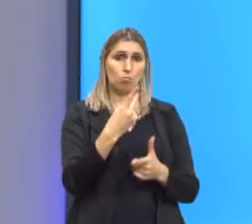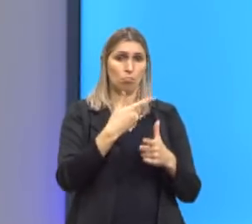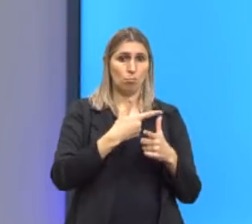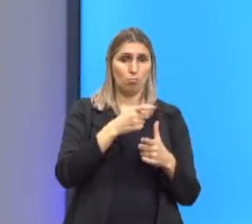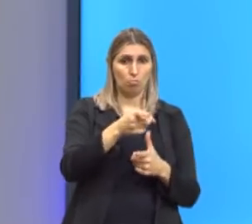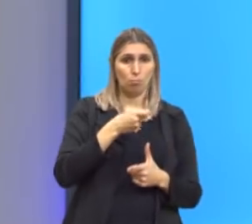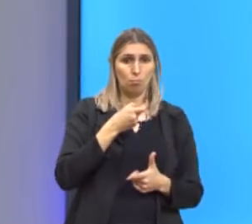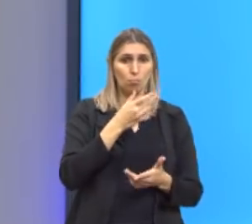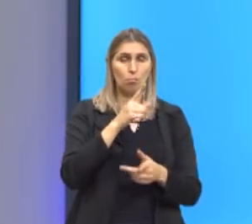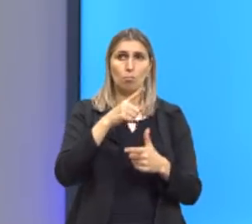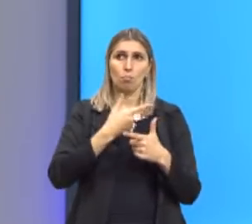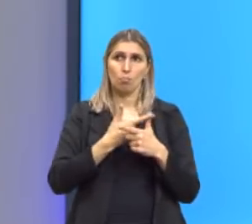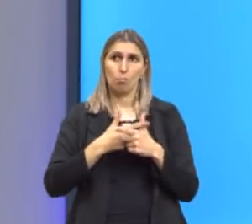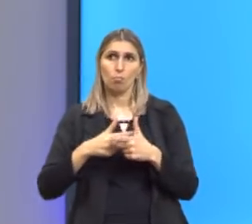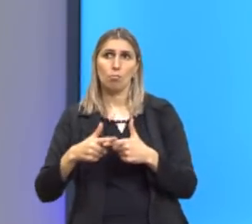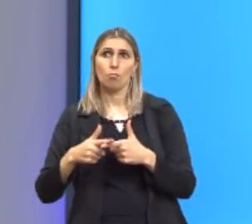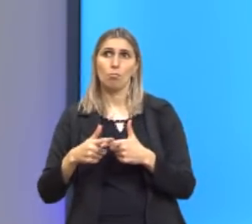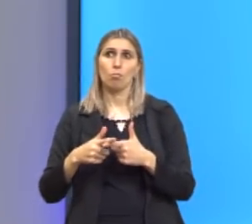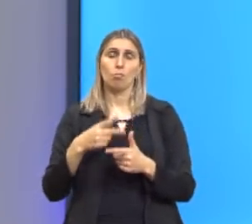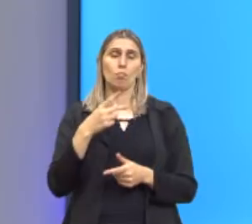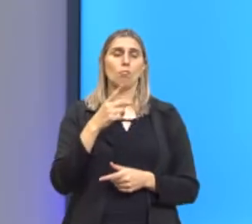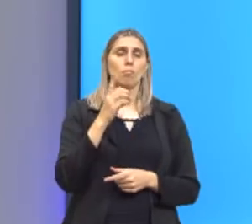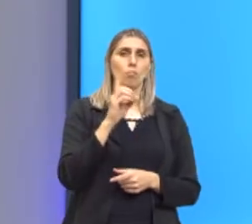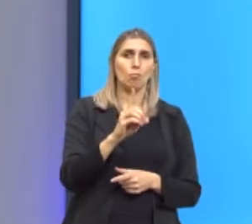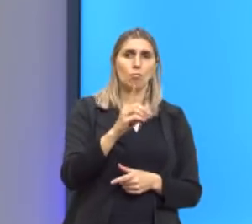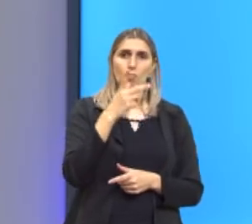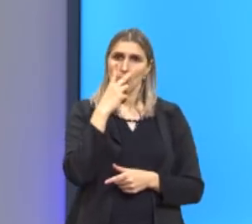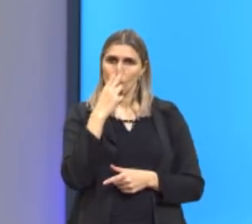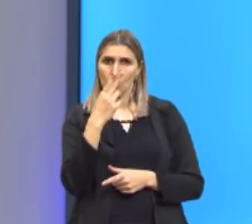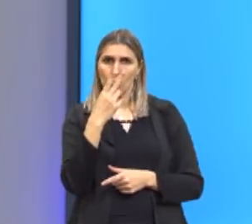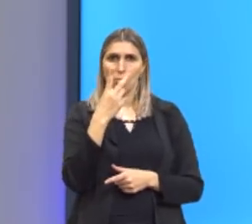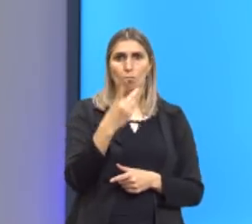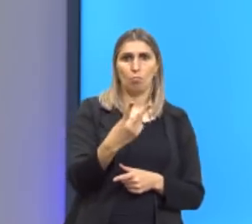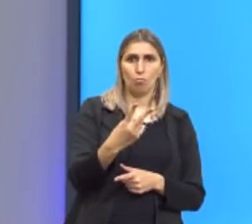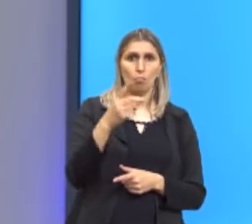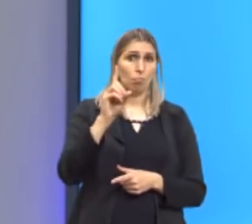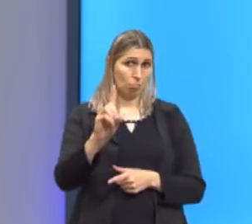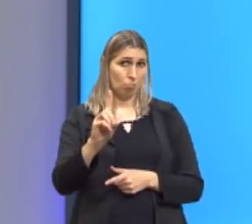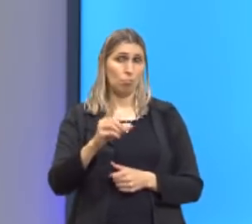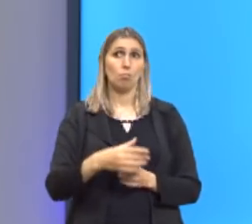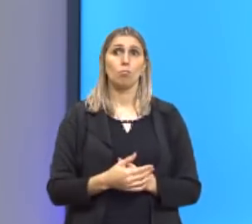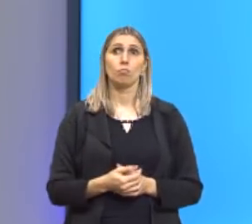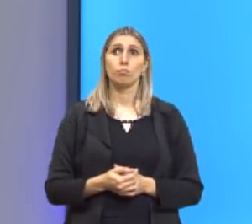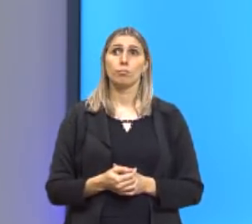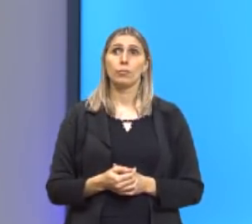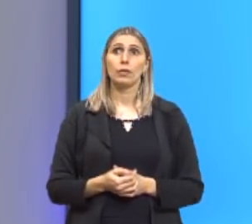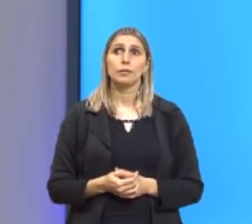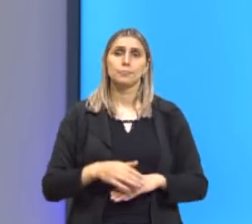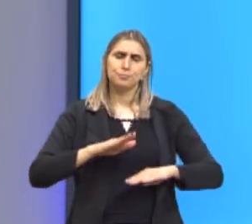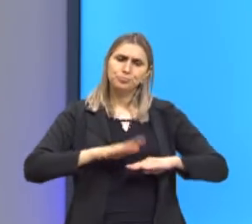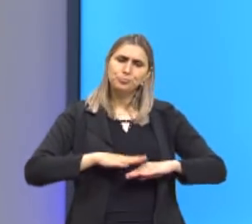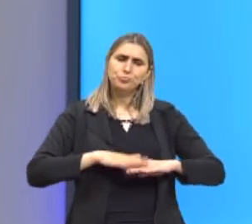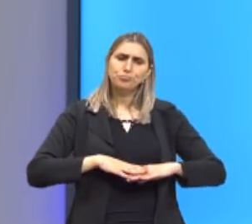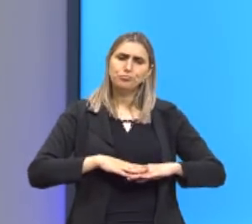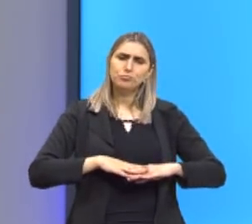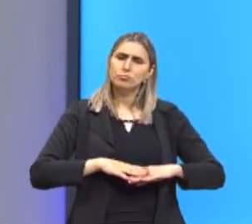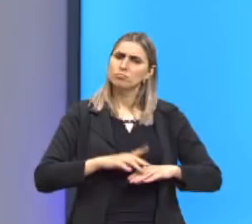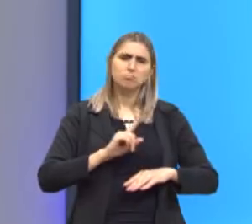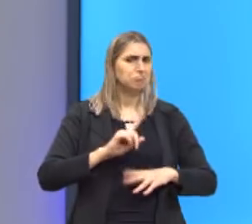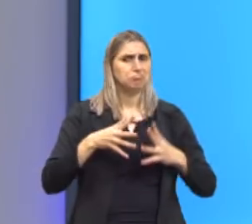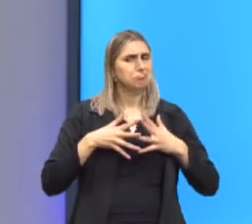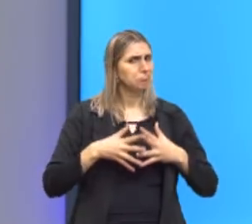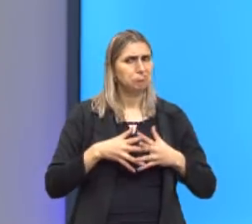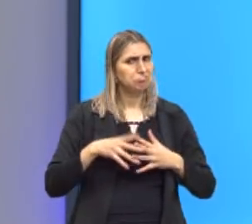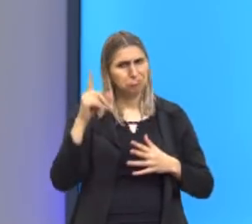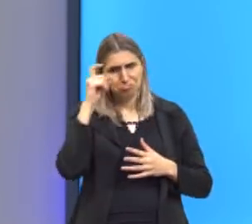d igual a 2d, certo? D igual a 2d. Então, matematicamente, não é tão complexo